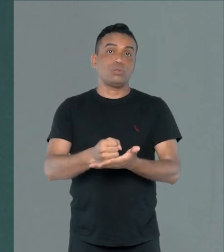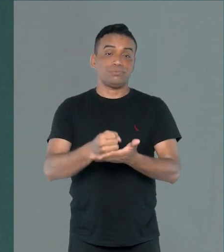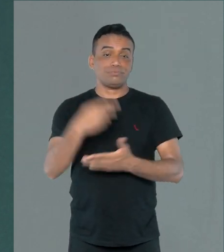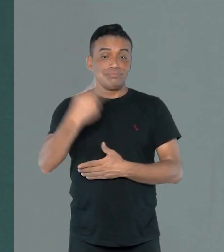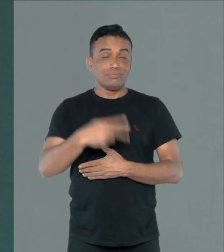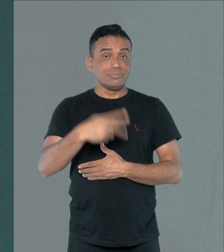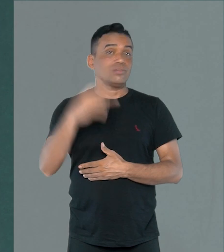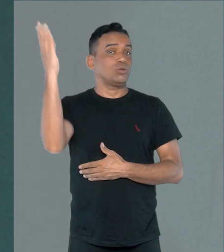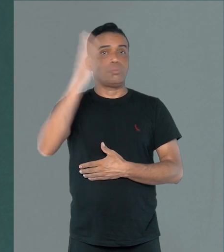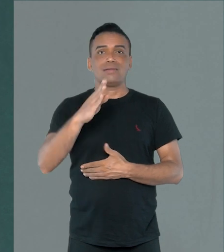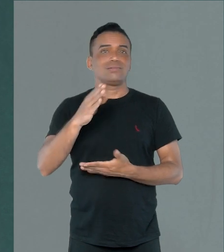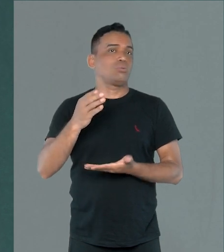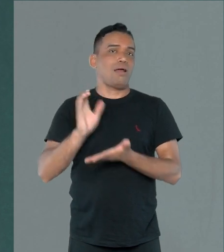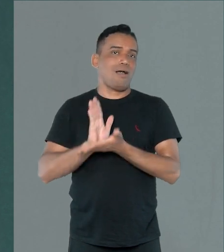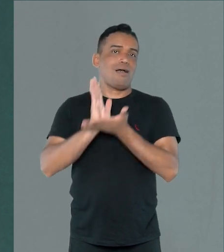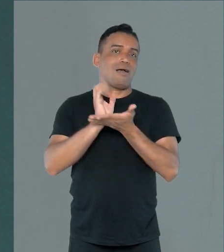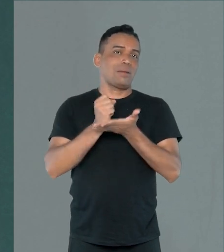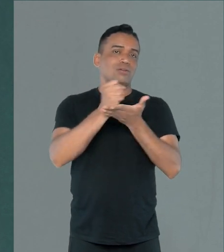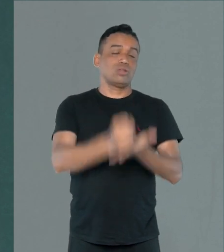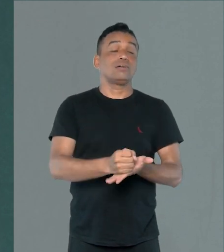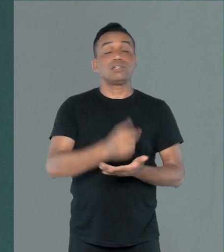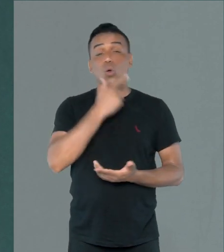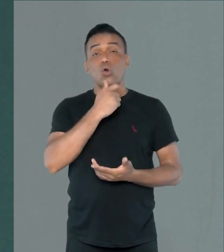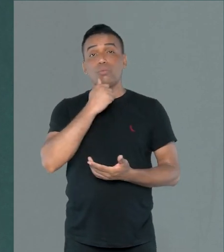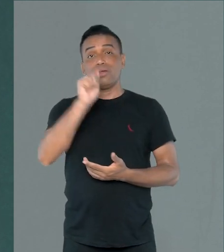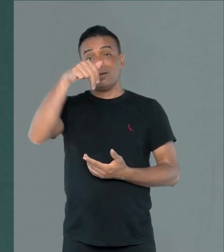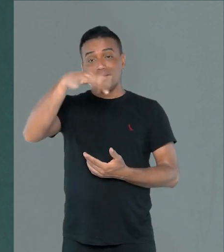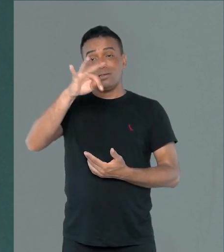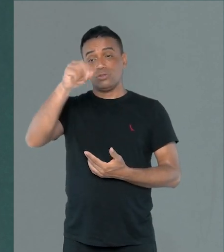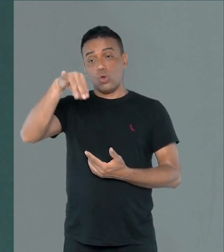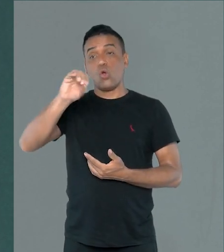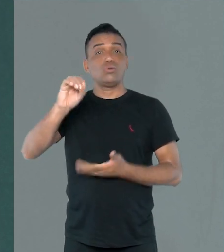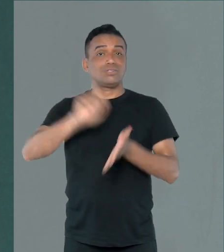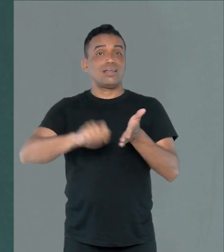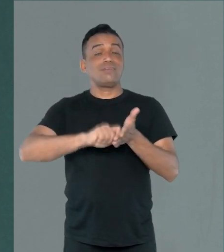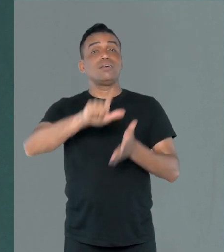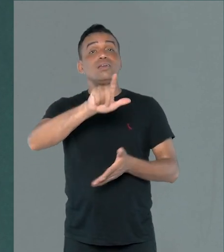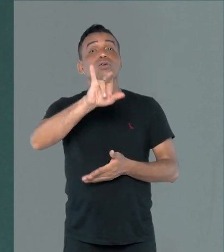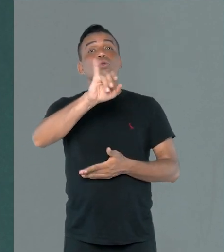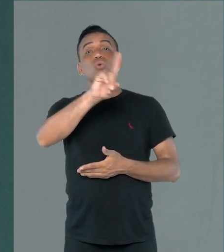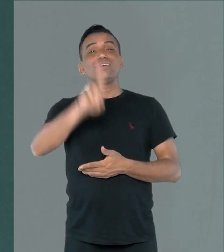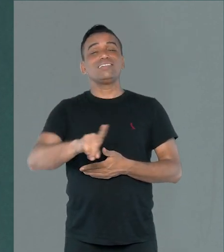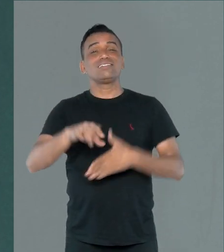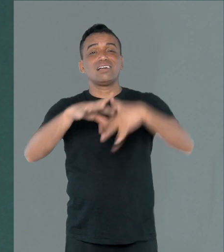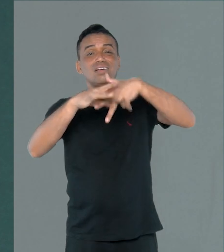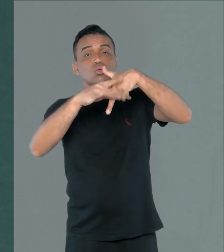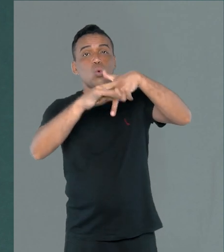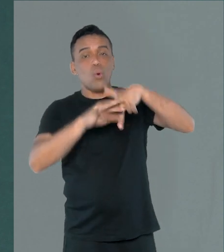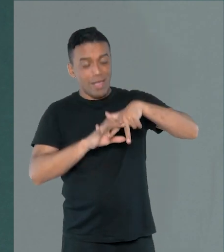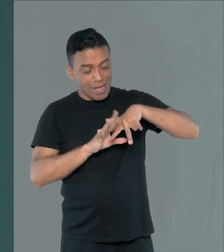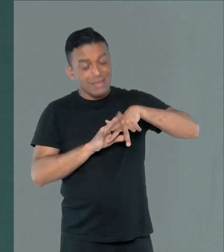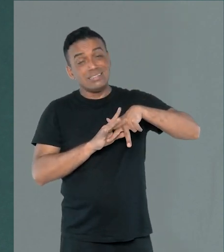Brasil, mas, nesse momento, o Antônio escreve para a família dizendo que o Luiz está doente. E o Luiz está doente